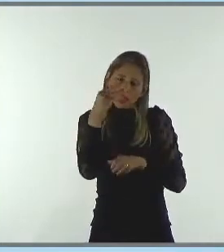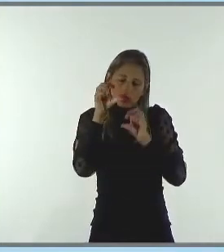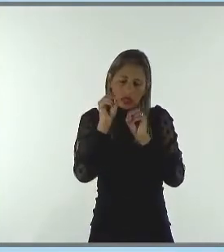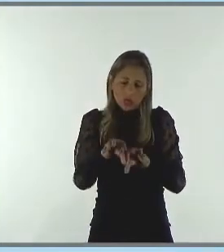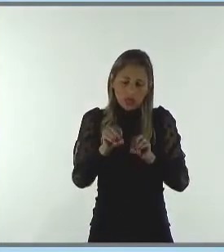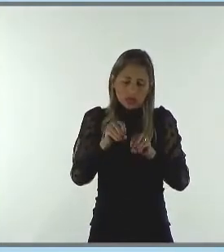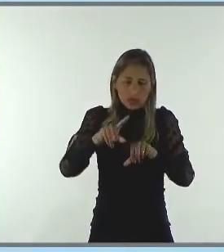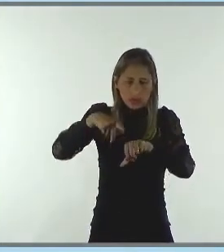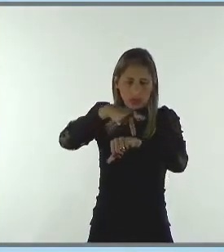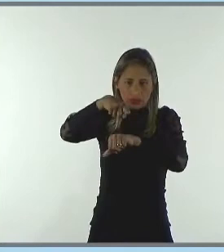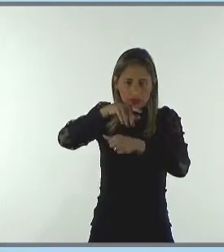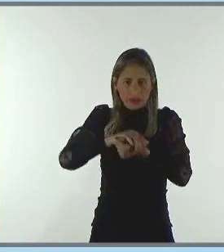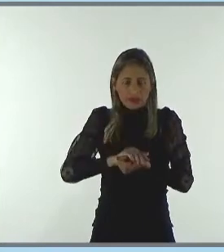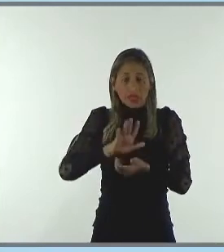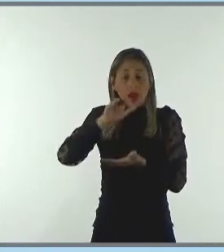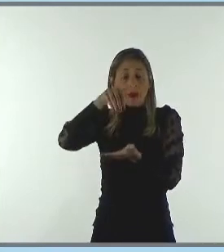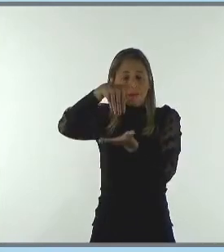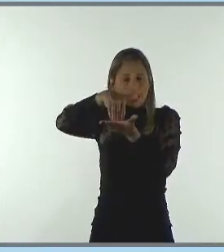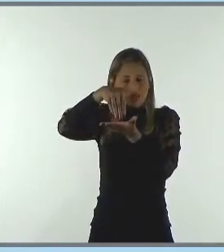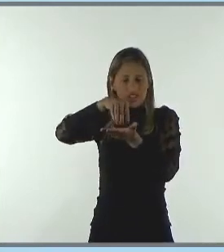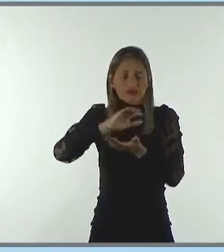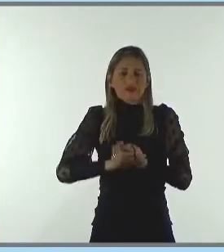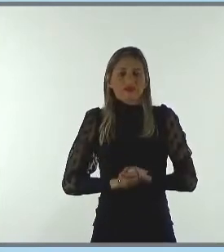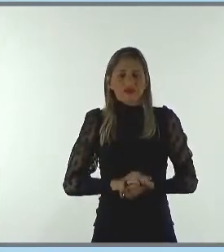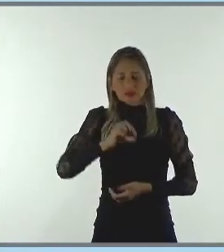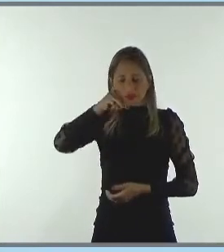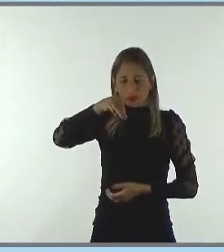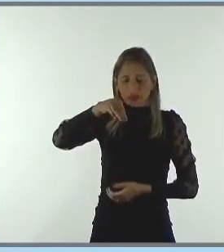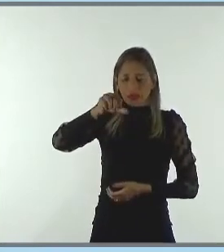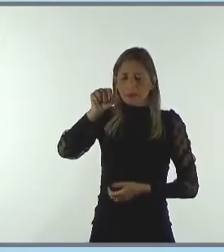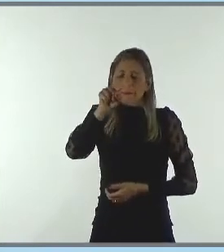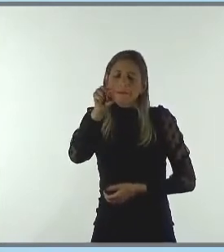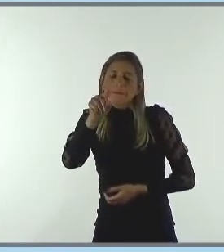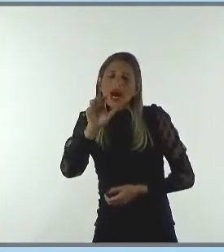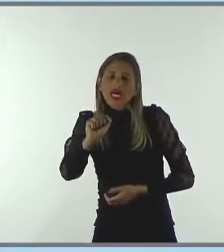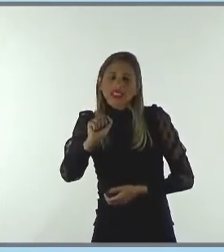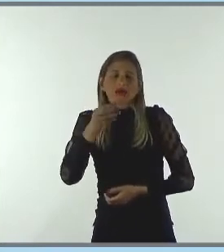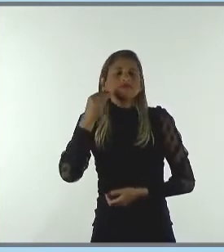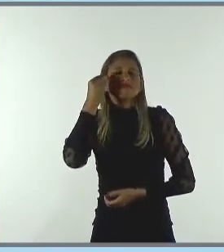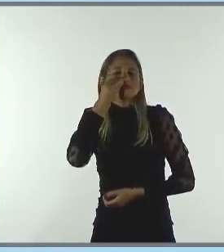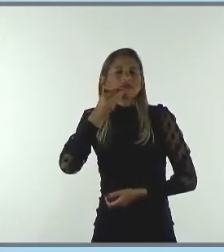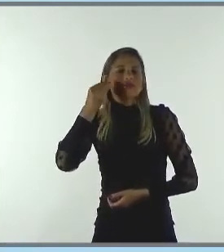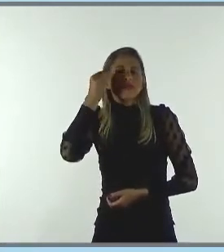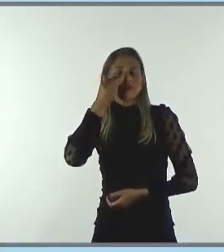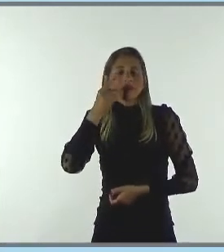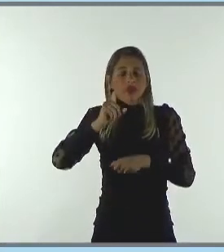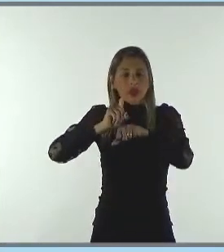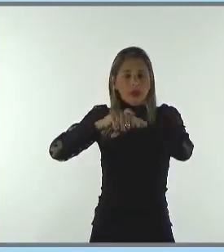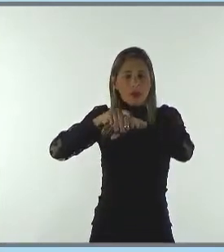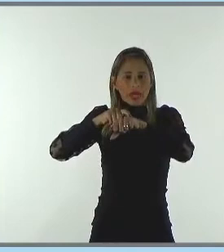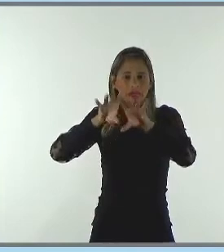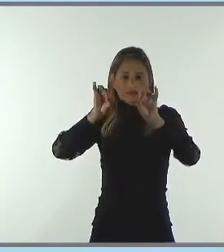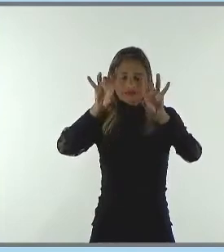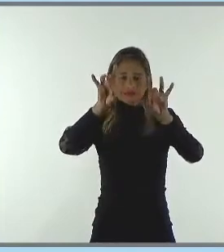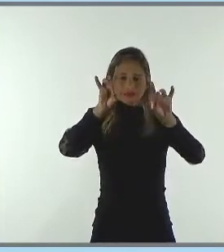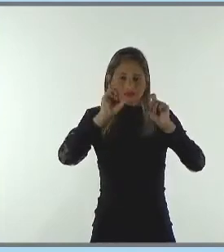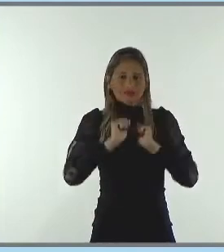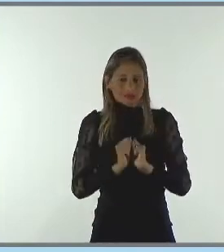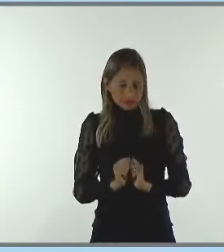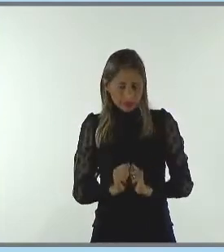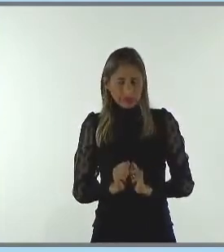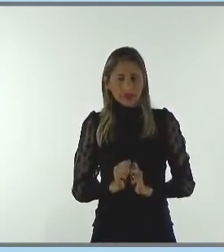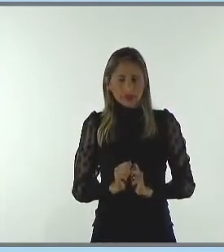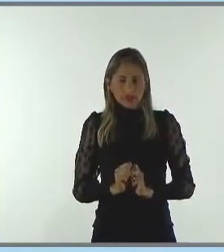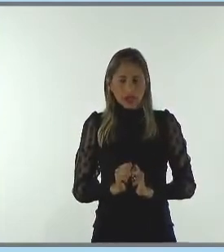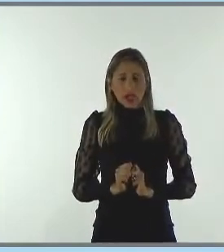país. E, por fim, né, a MASA experimenta os momentos favoráveis e as agruras